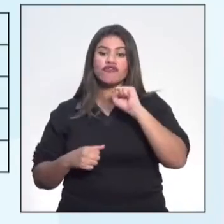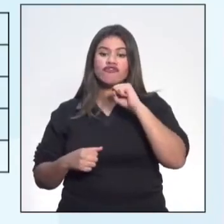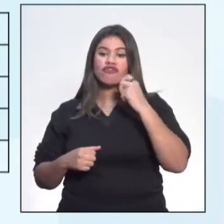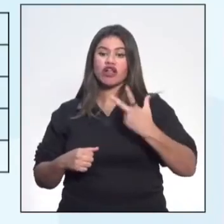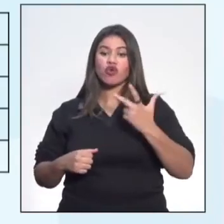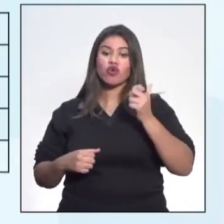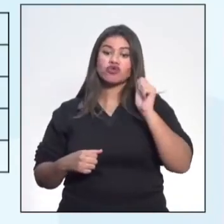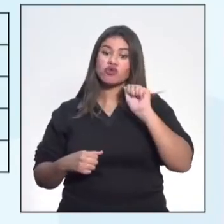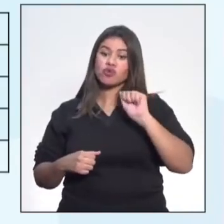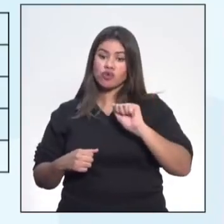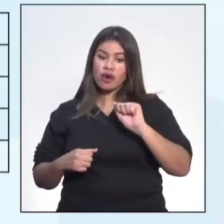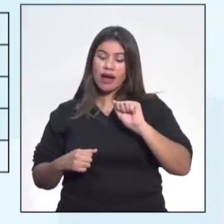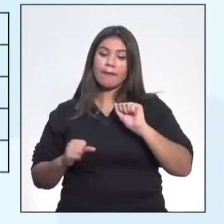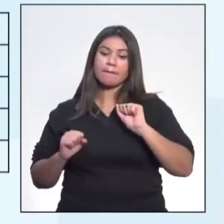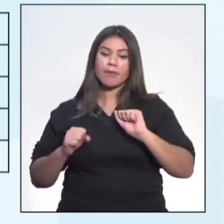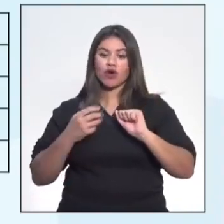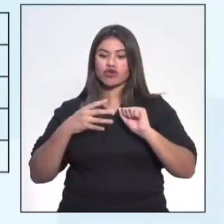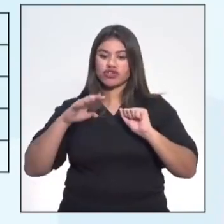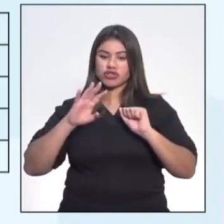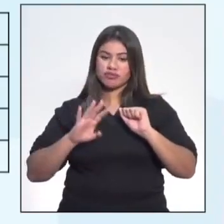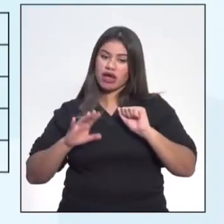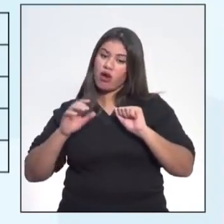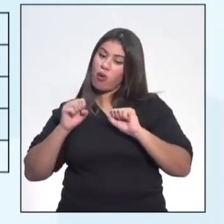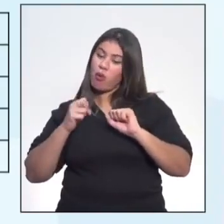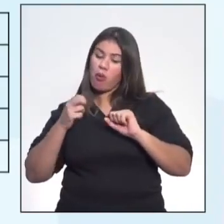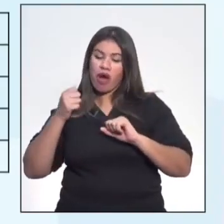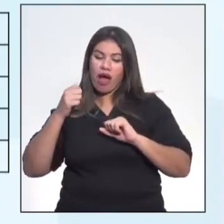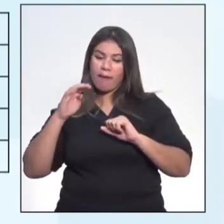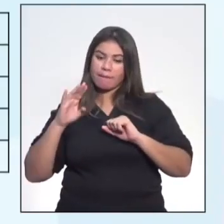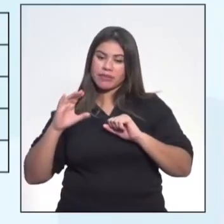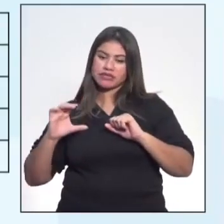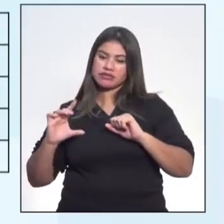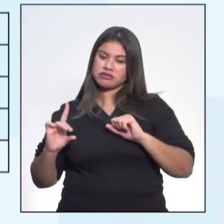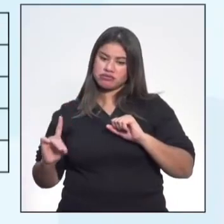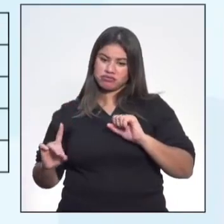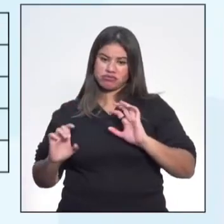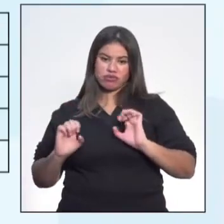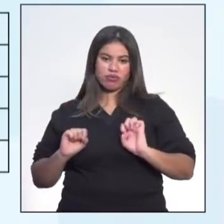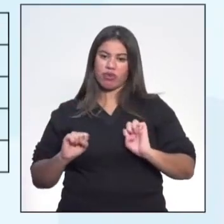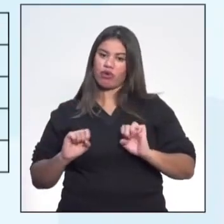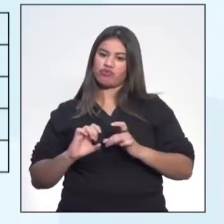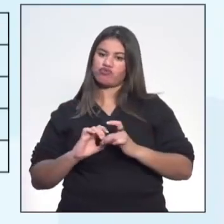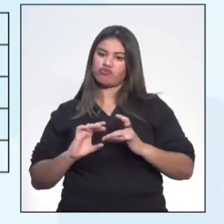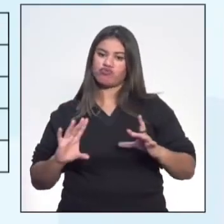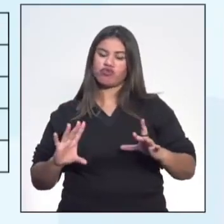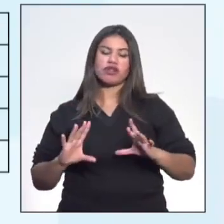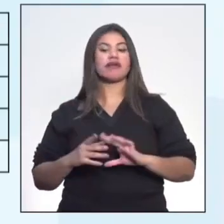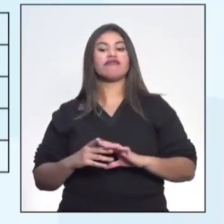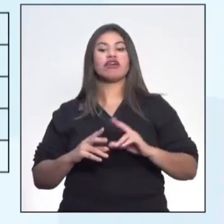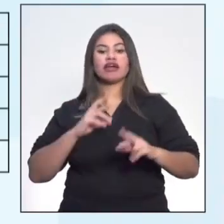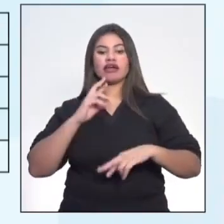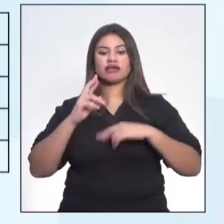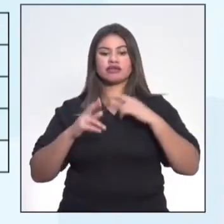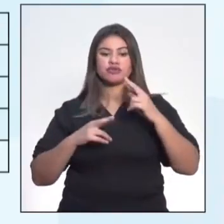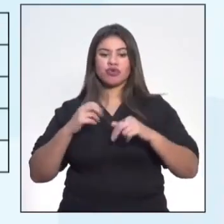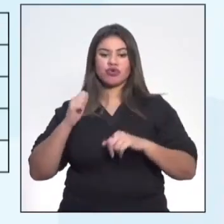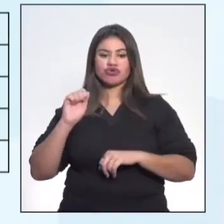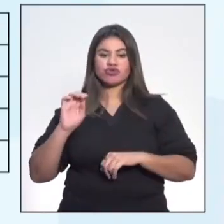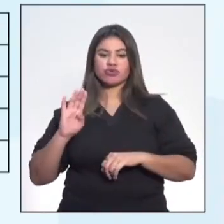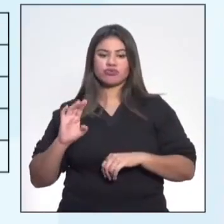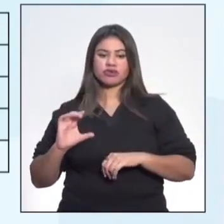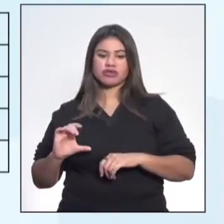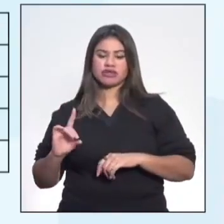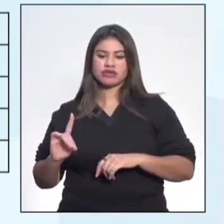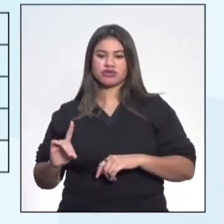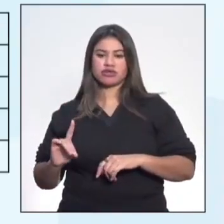fazer a tabela ou você pode responder como A, B, C e D. Tá bom? Aí no seu caderno, na sua folha. Para a professora Inês, eu quero que responda o A, o B, o